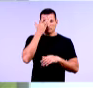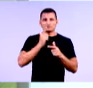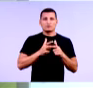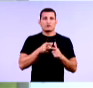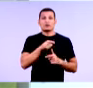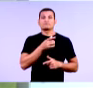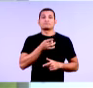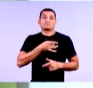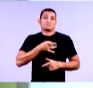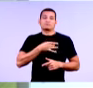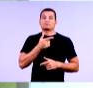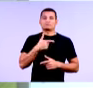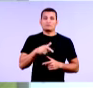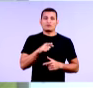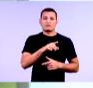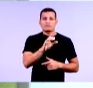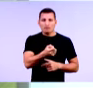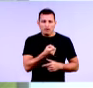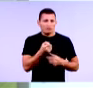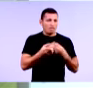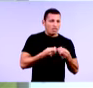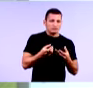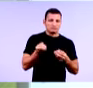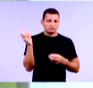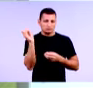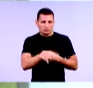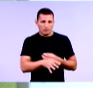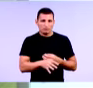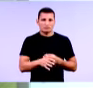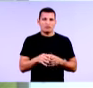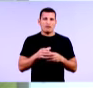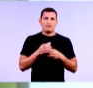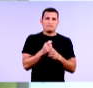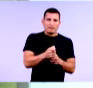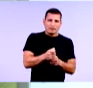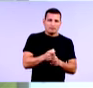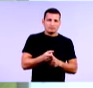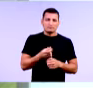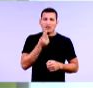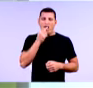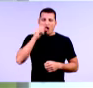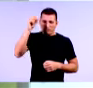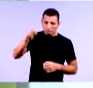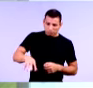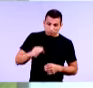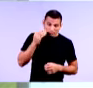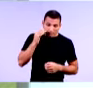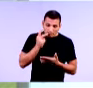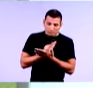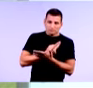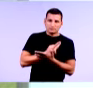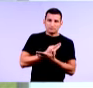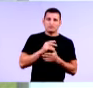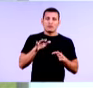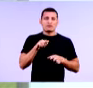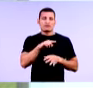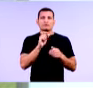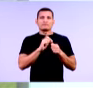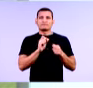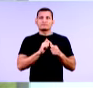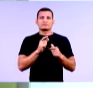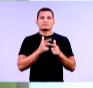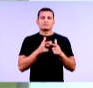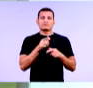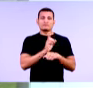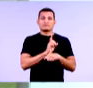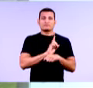né? Eles pegam, eles mexem, eles jogam, aperta, bota na água para ver o que vai acontecer, mas não é porque ele faz isso de mau gosto,